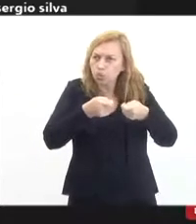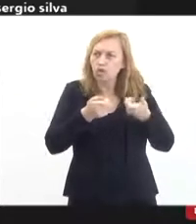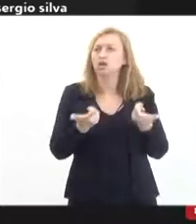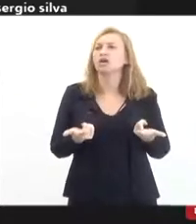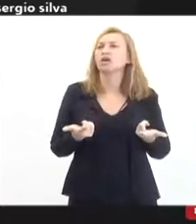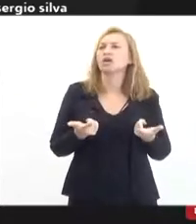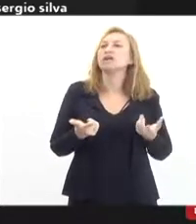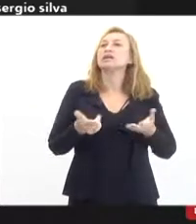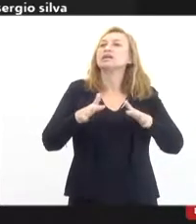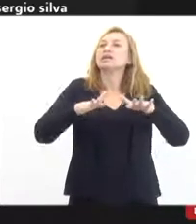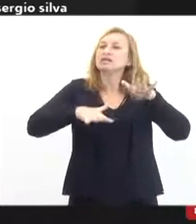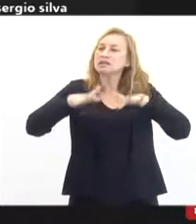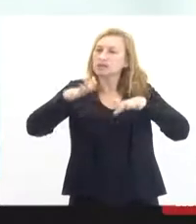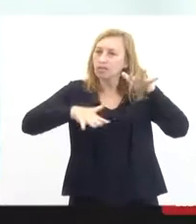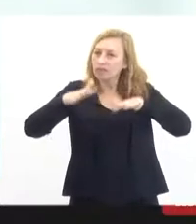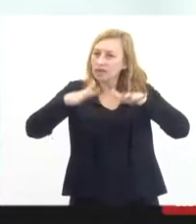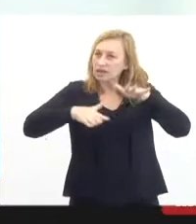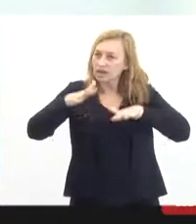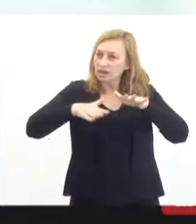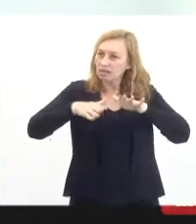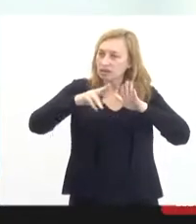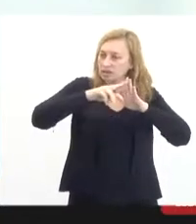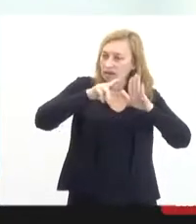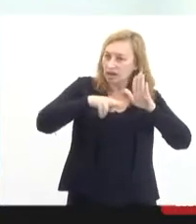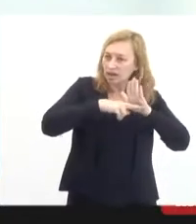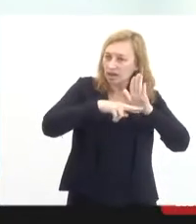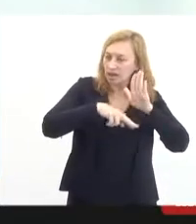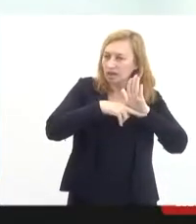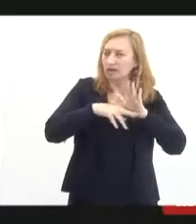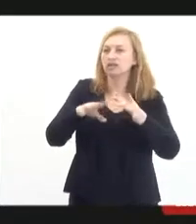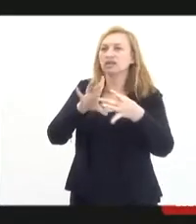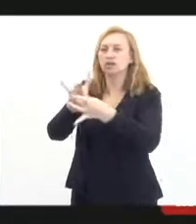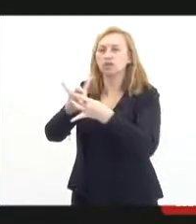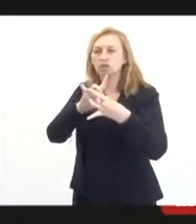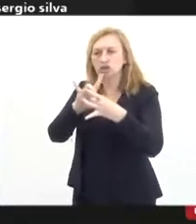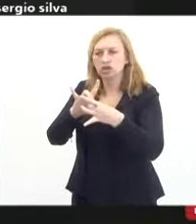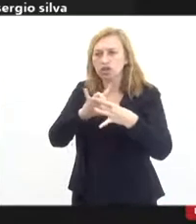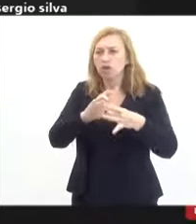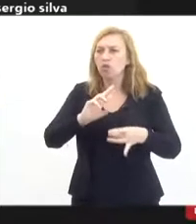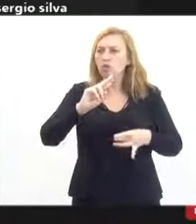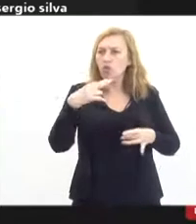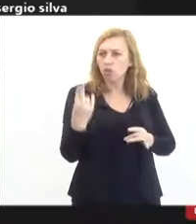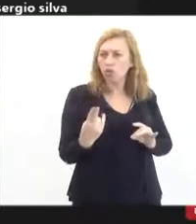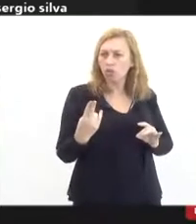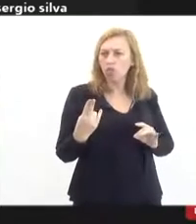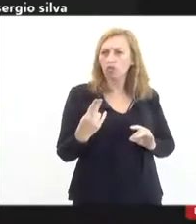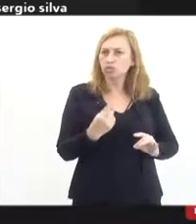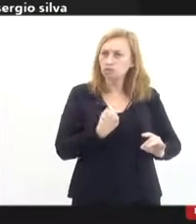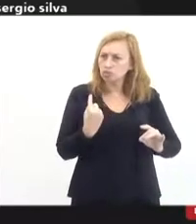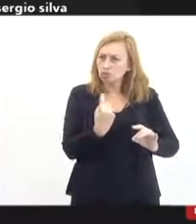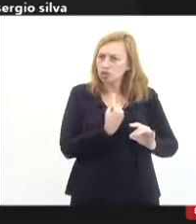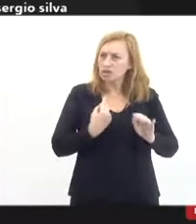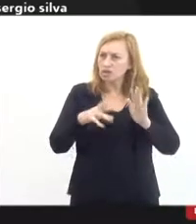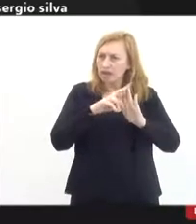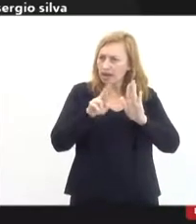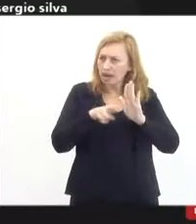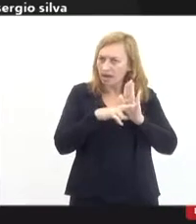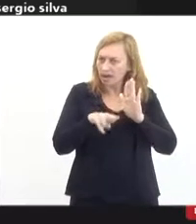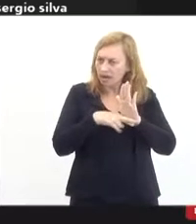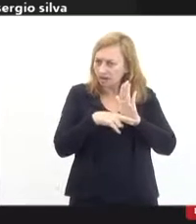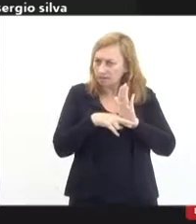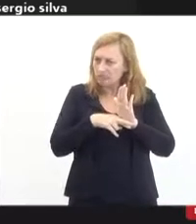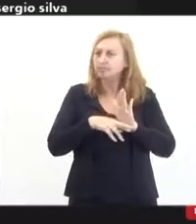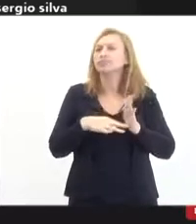e que, dependendo do critério ou da União, ou critério que é o nosso, cinco faixas de